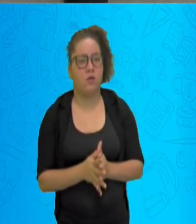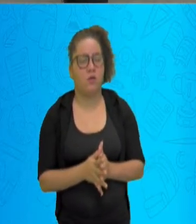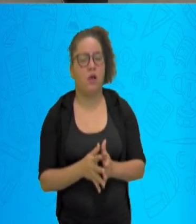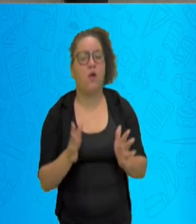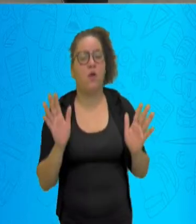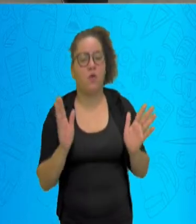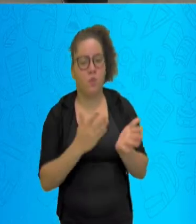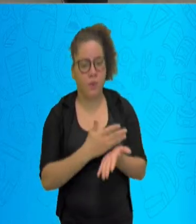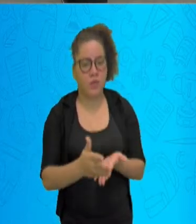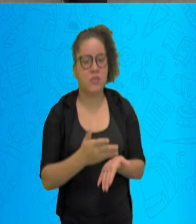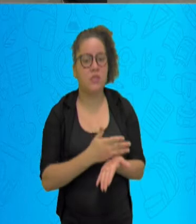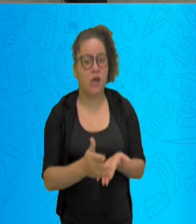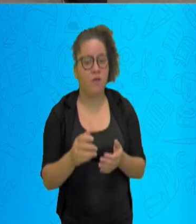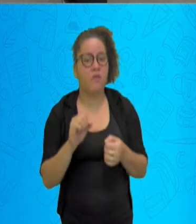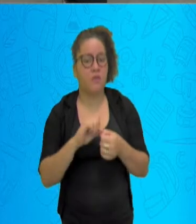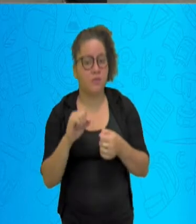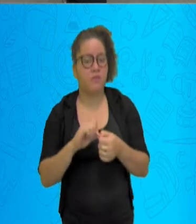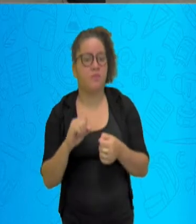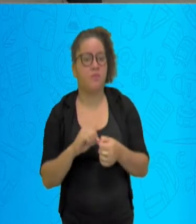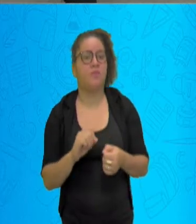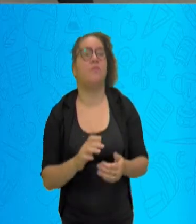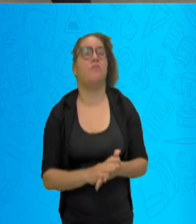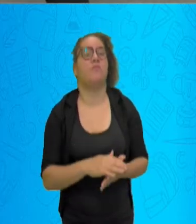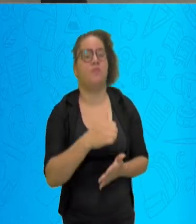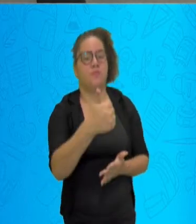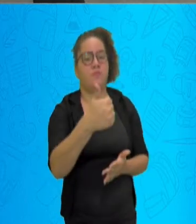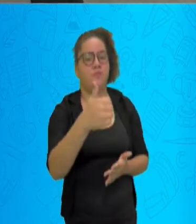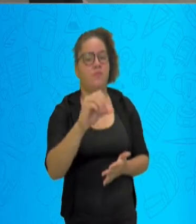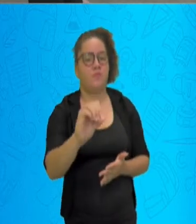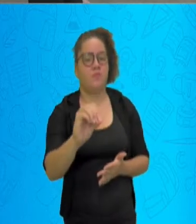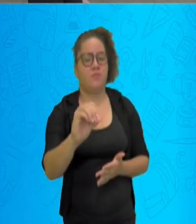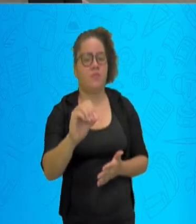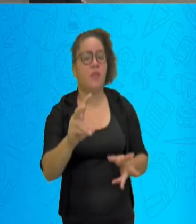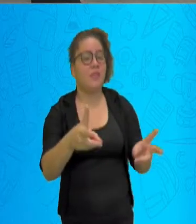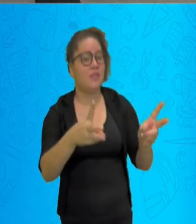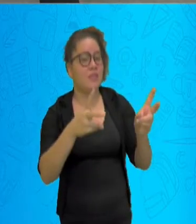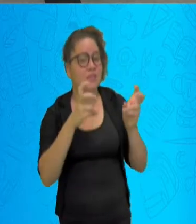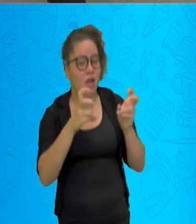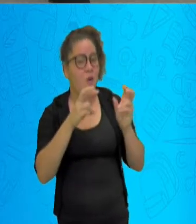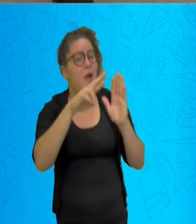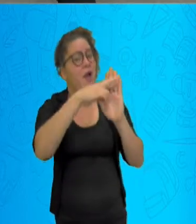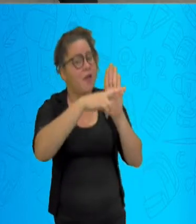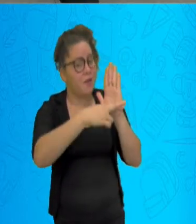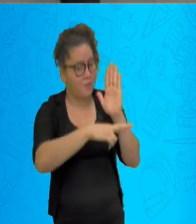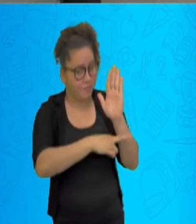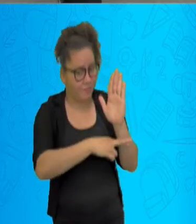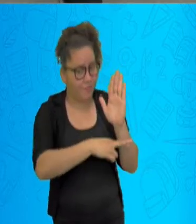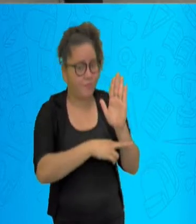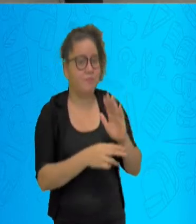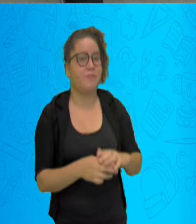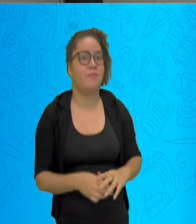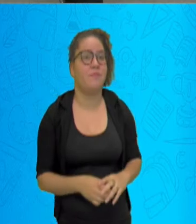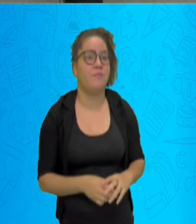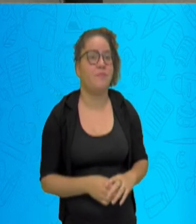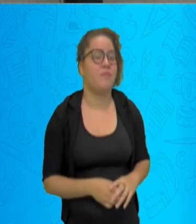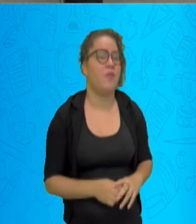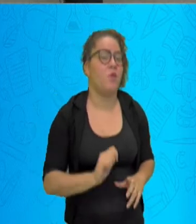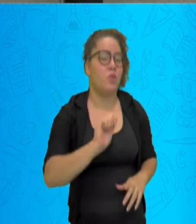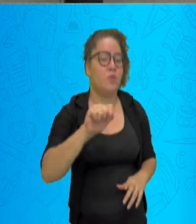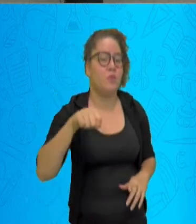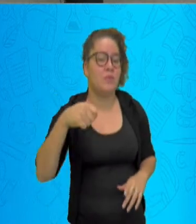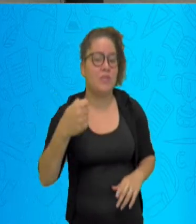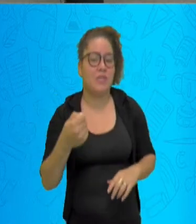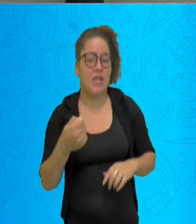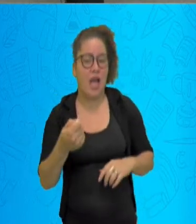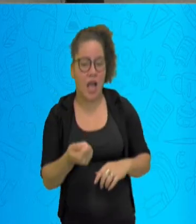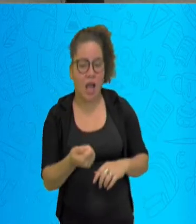Eu vou começar aqui resolver. Olha, 10. Gente, presta atenção àquela regrinha, olha. Esse sinal que